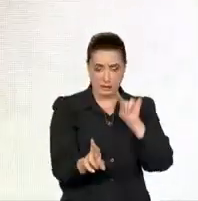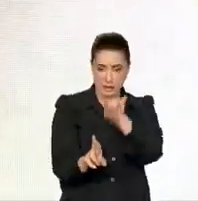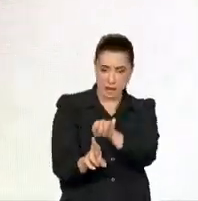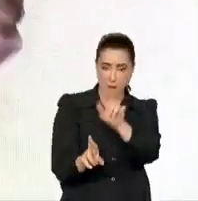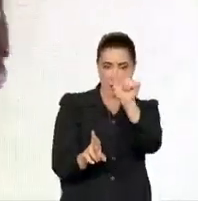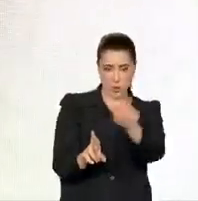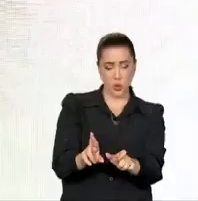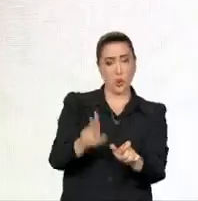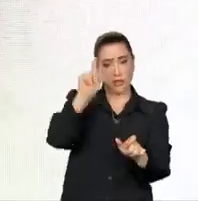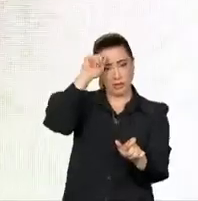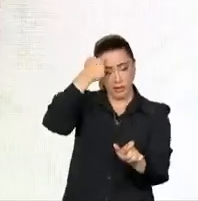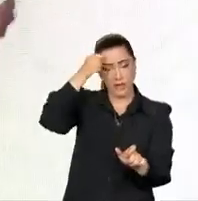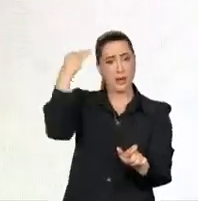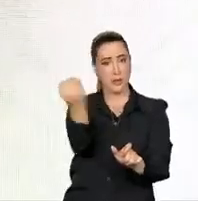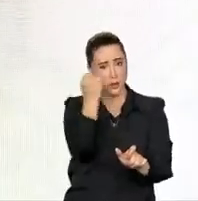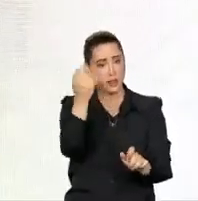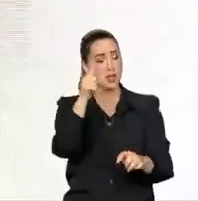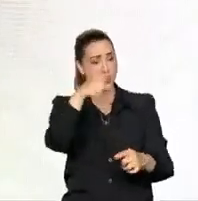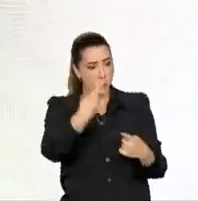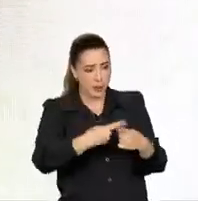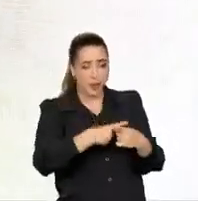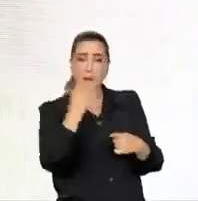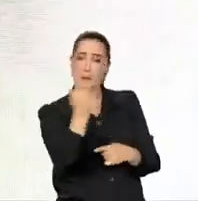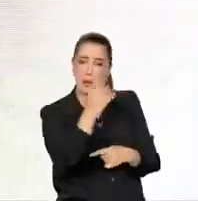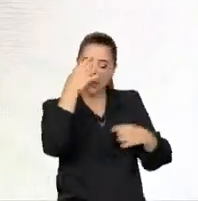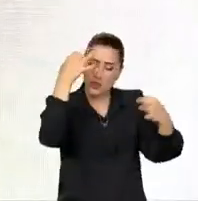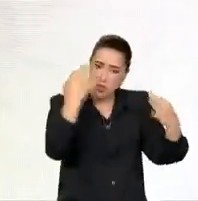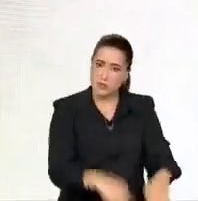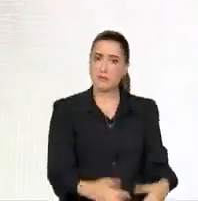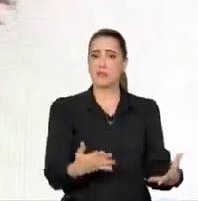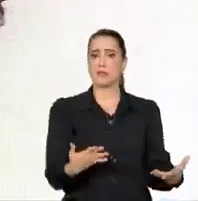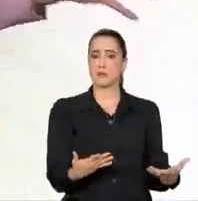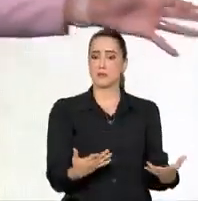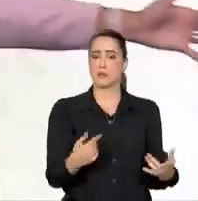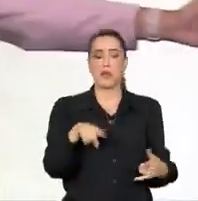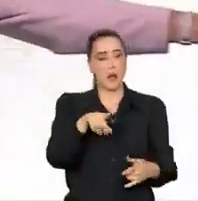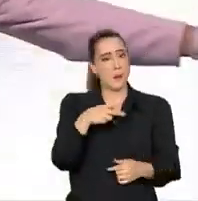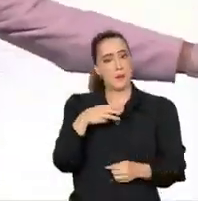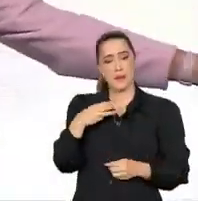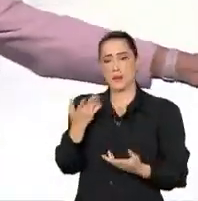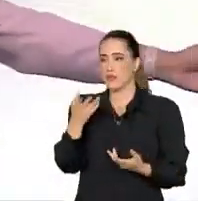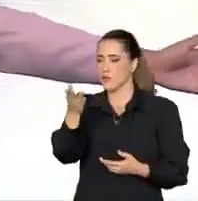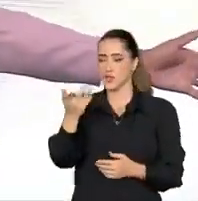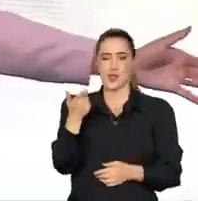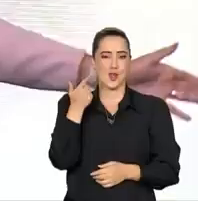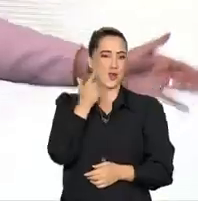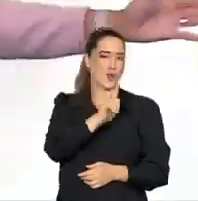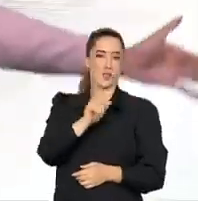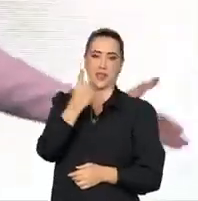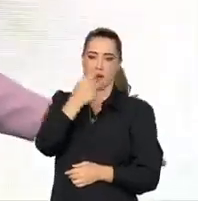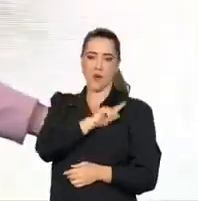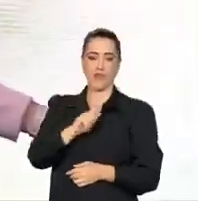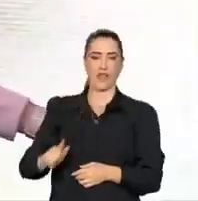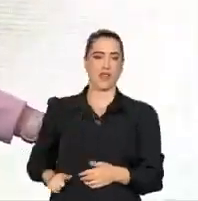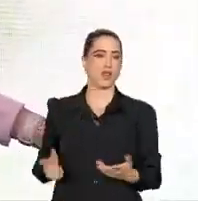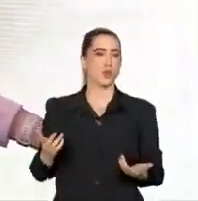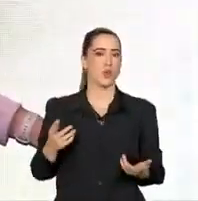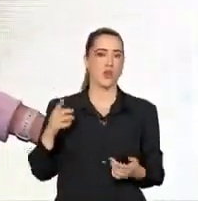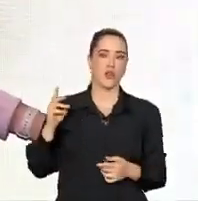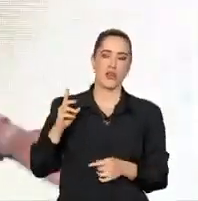da ancestralidade, do poder que nos move até aqui, a gente sabe que a gente tem uma missão. Você não consegue ser governador várias vezes de um lugar se você não tiver uma